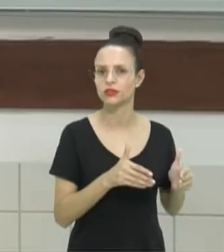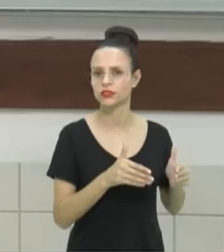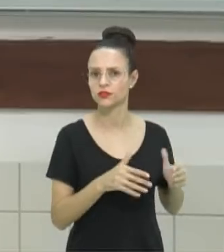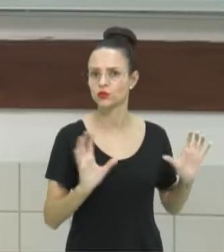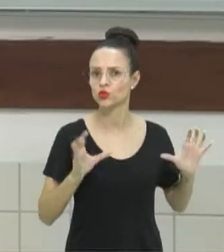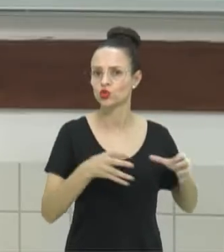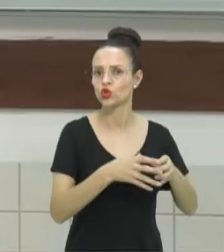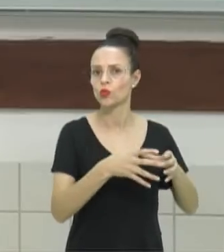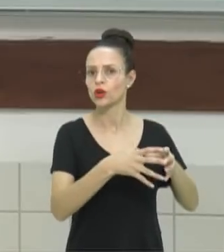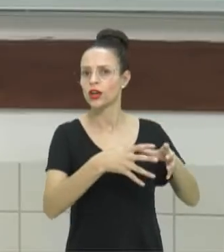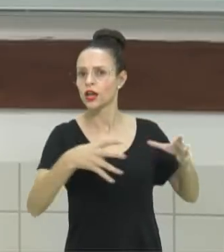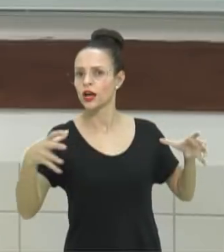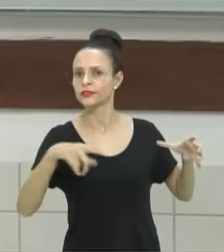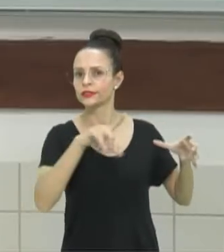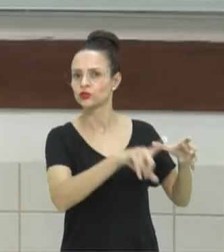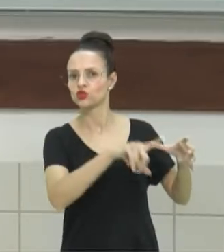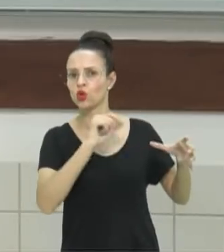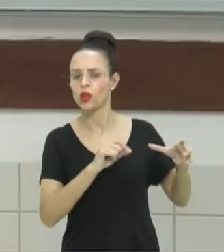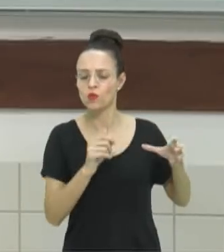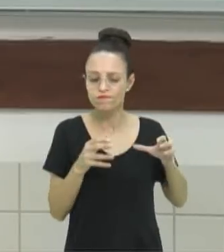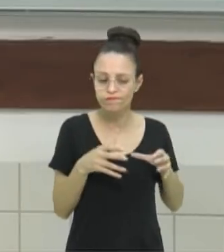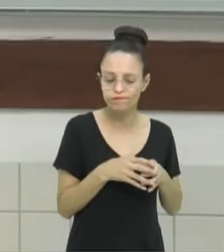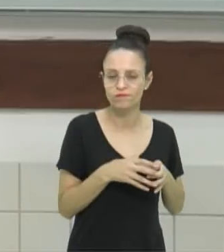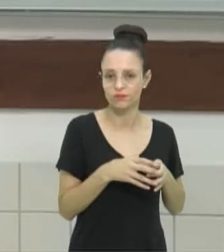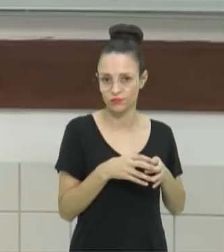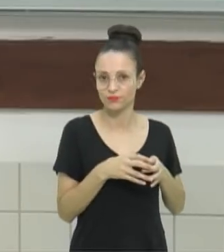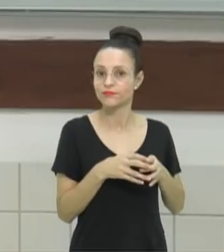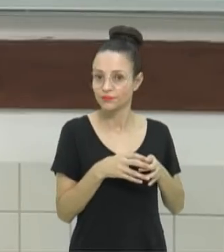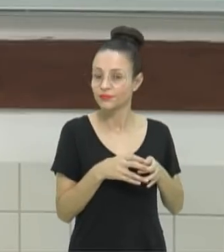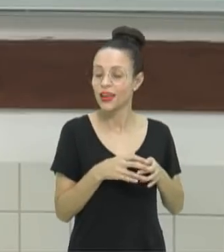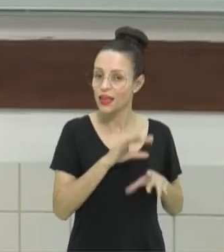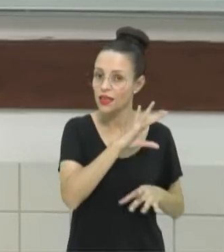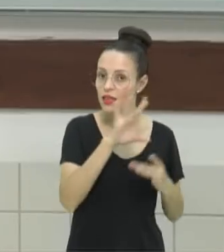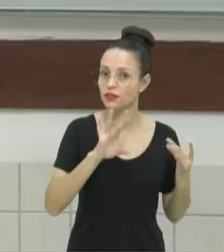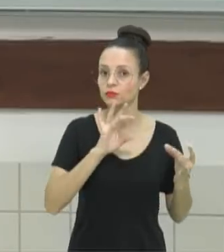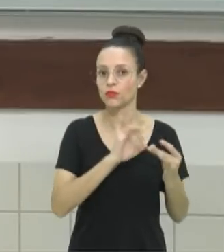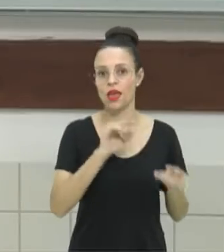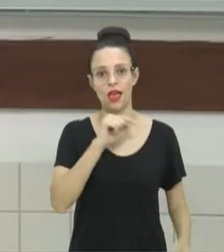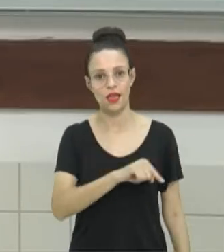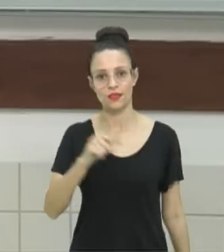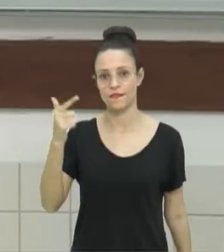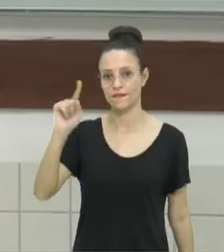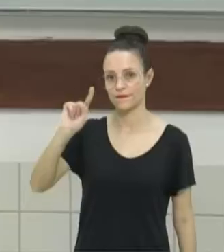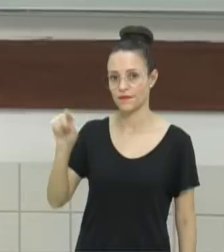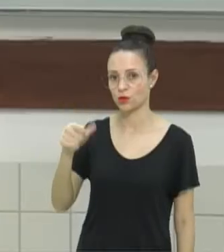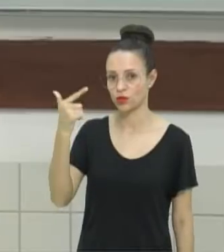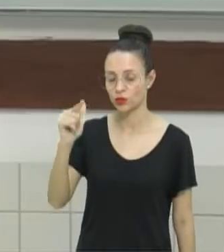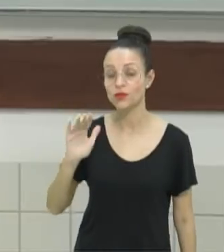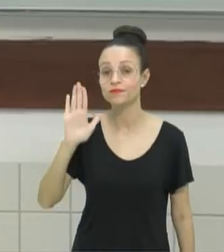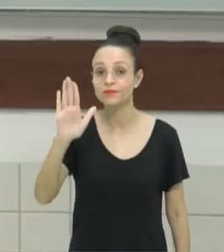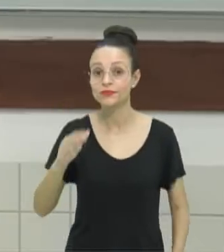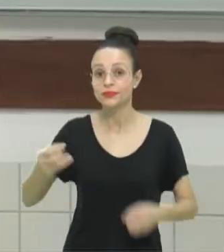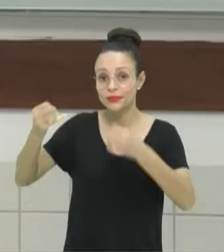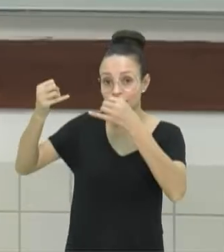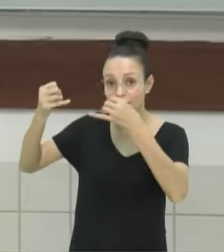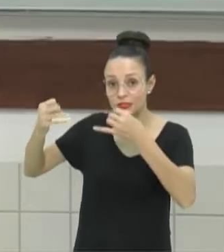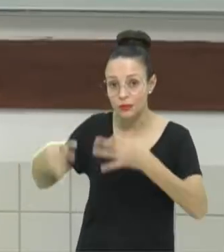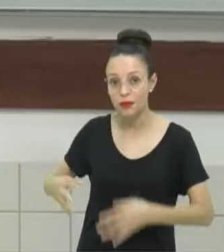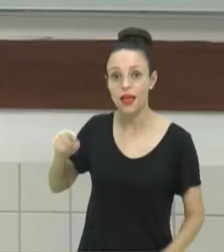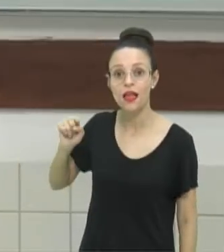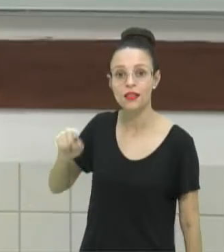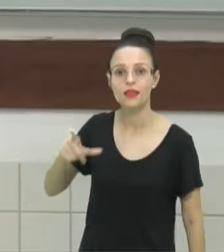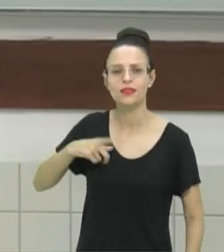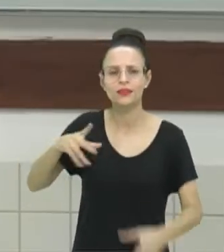um grupo grande, eu peguei um pedaço, eu peguei só um pouquinho. Essas não tem vírgula. As explicativas são aquelas